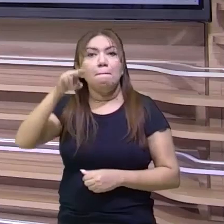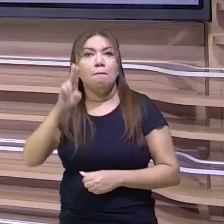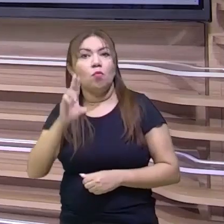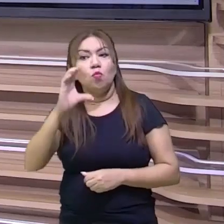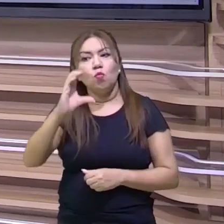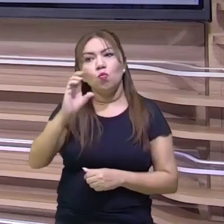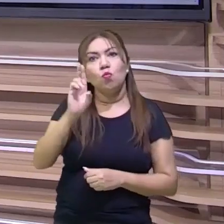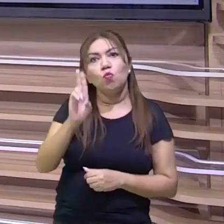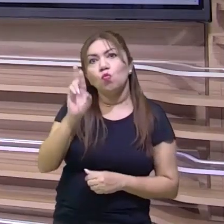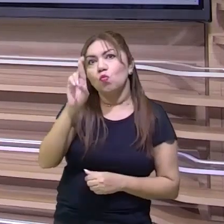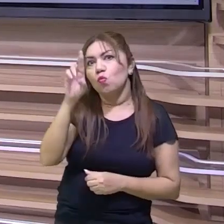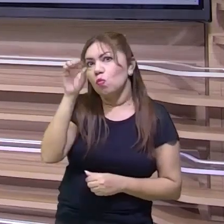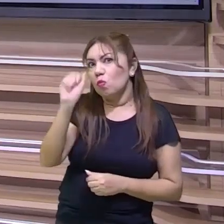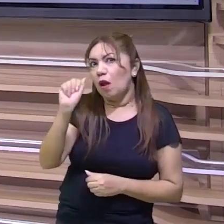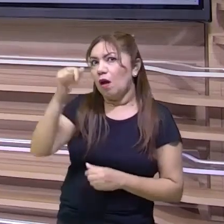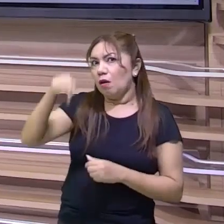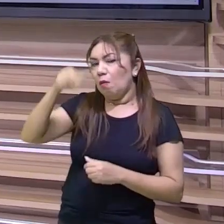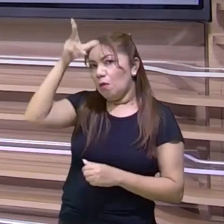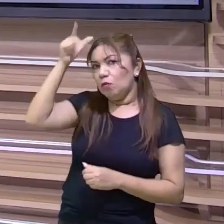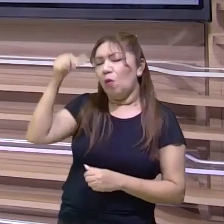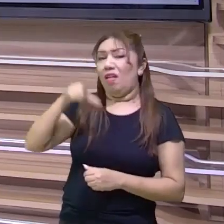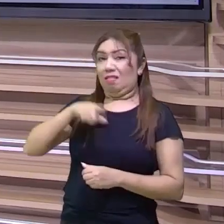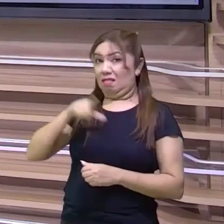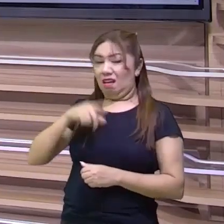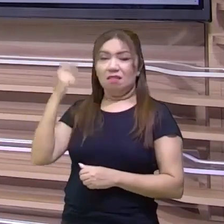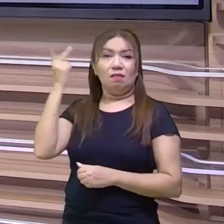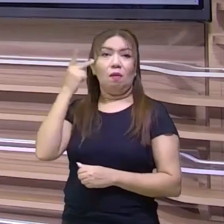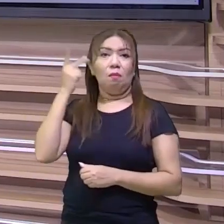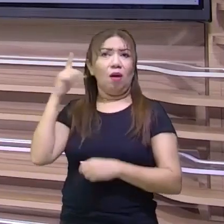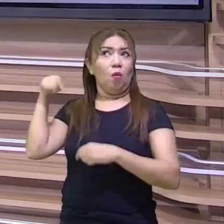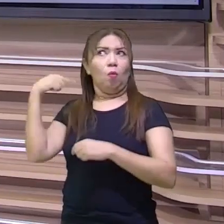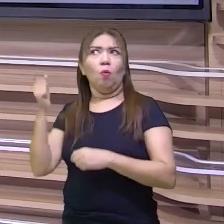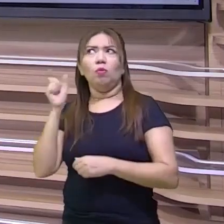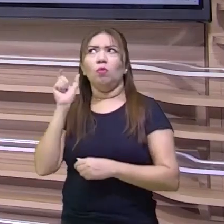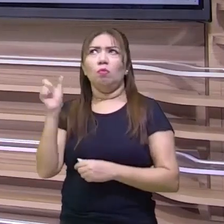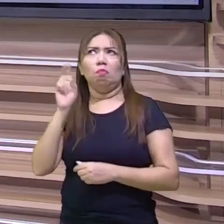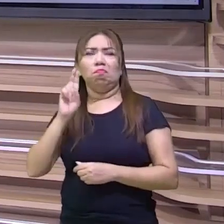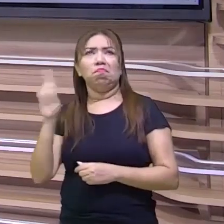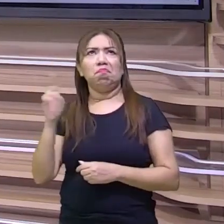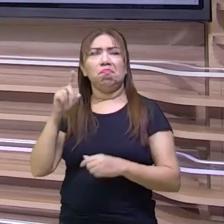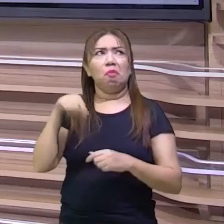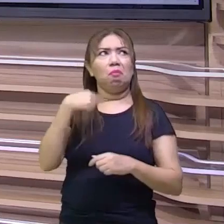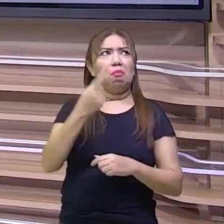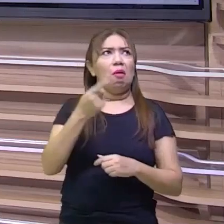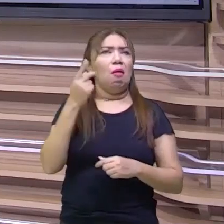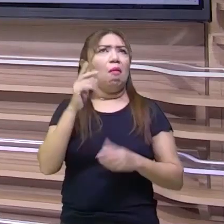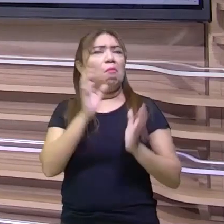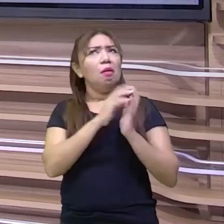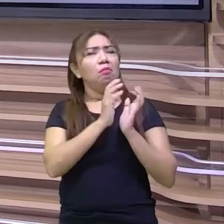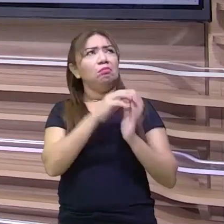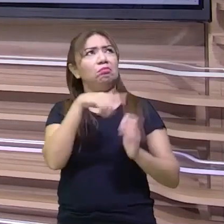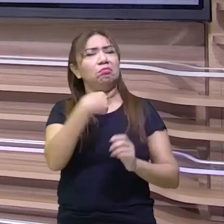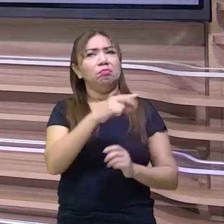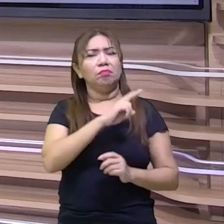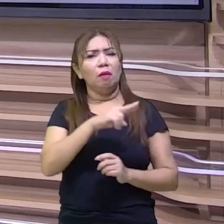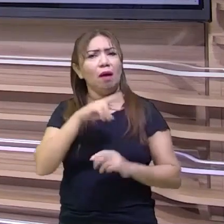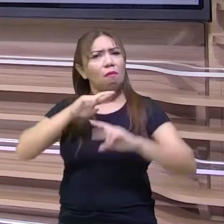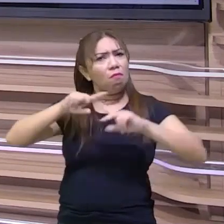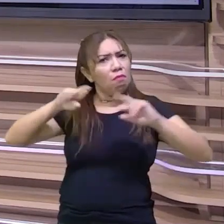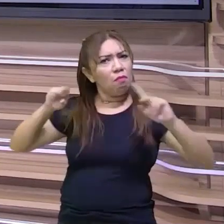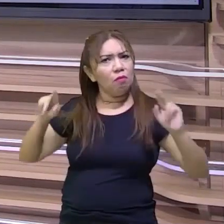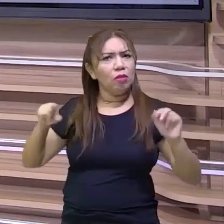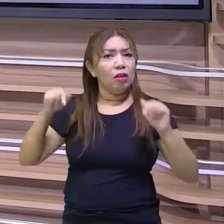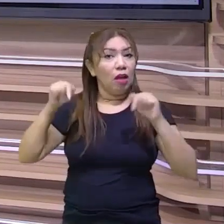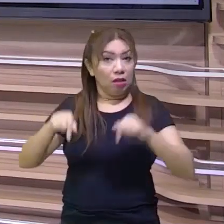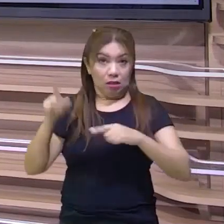Aqui no Amazonas é mucura. Em São Paulo tem uma outra denominação. Em Pernambuco, olha só como as palavras vão mudando. Mas